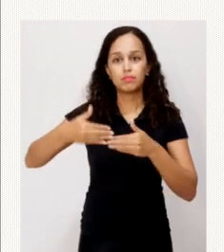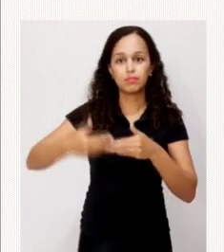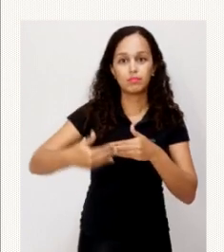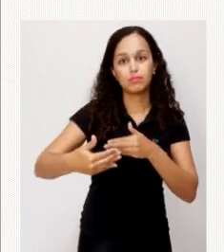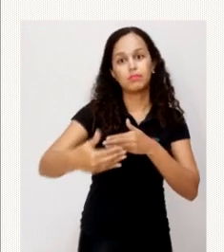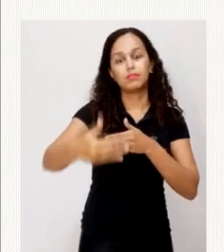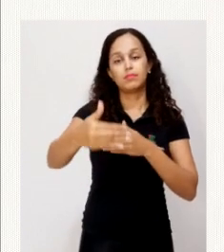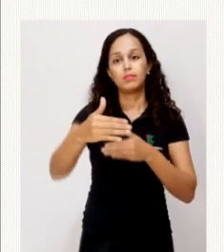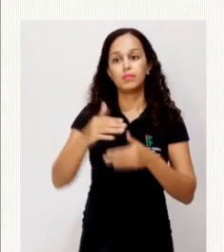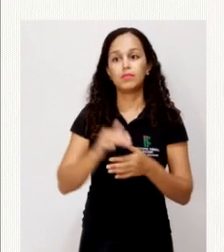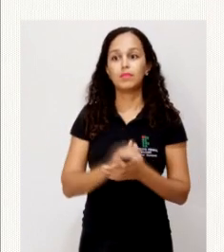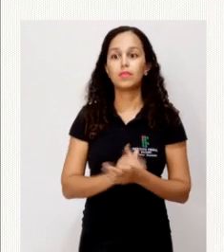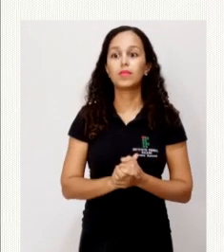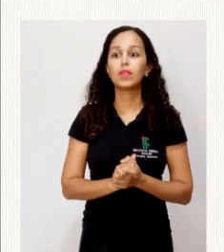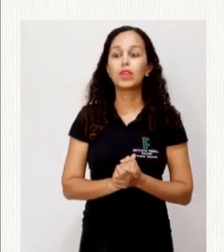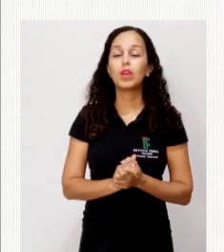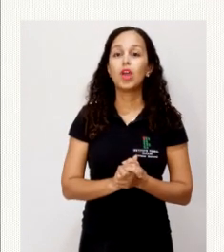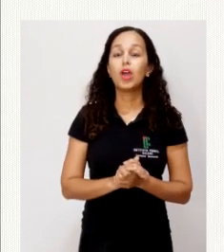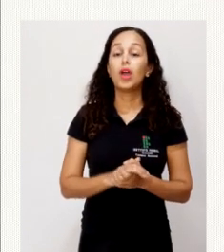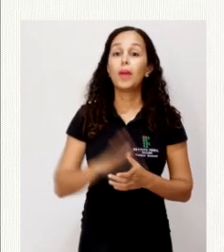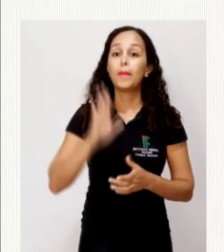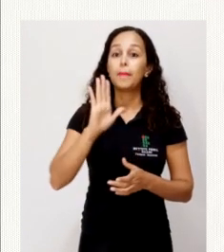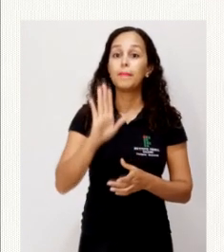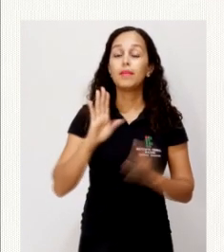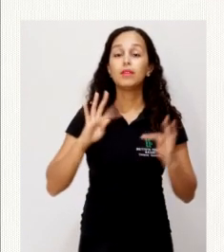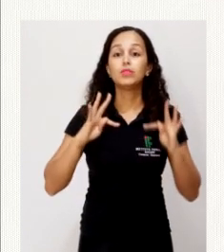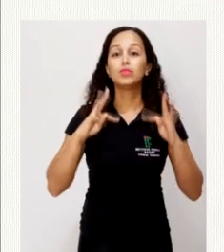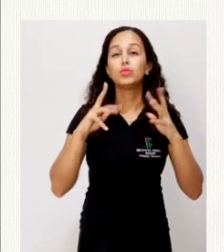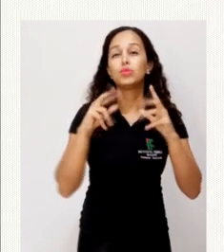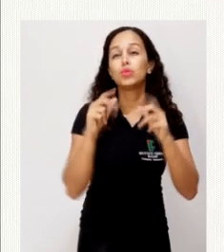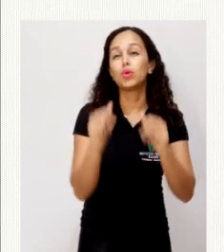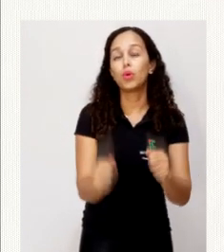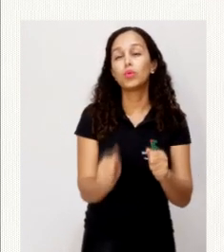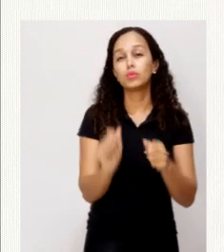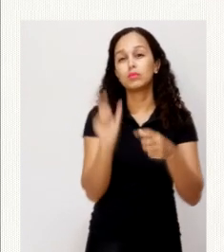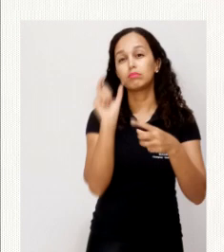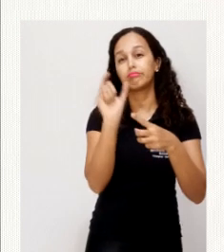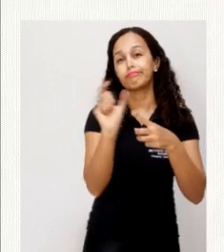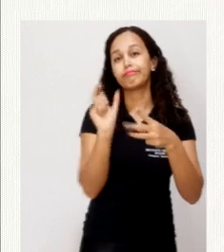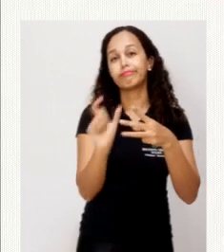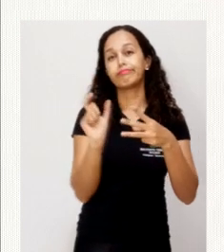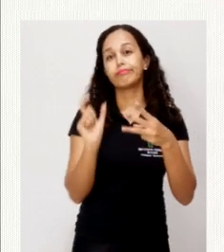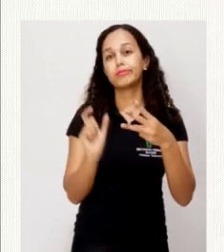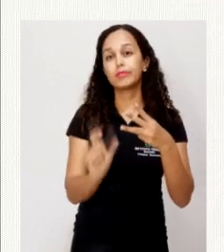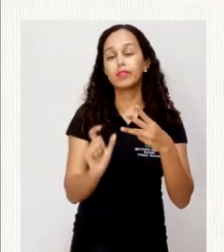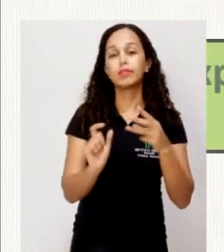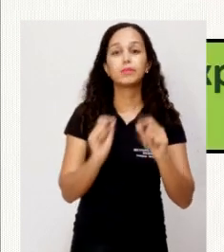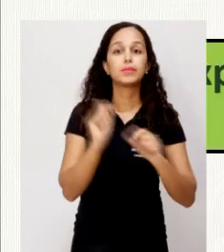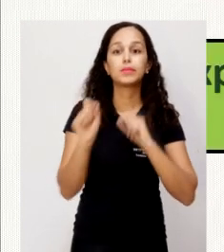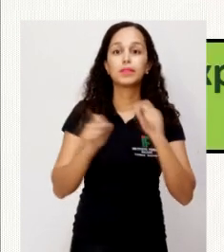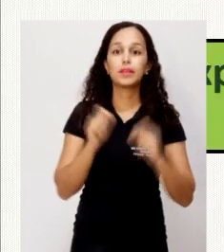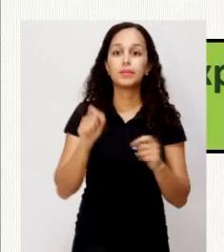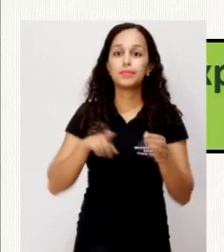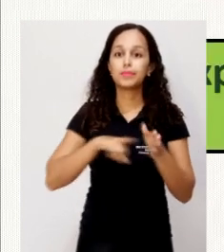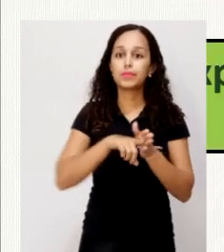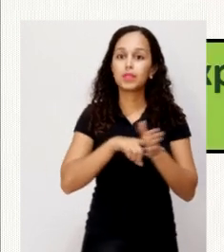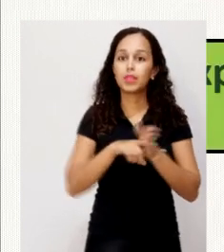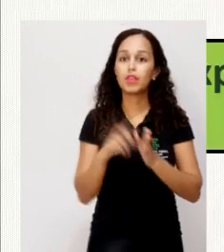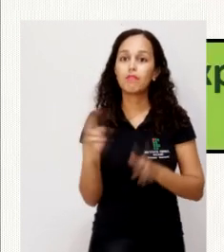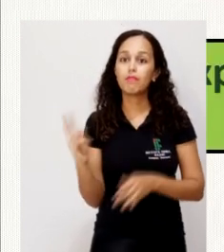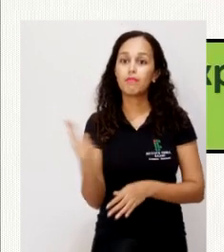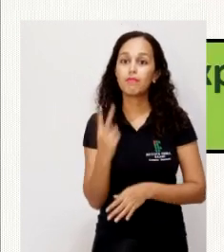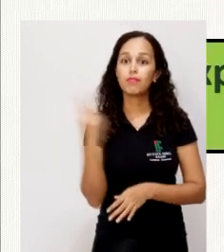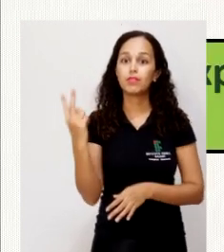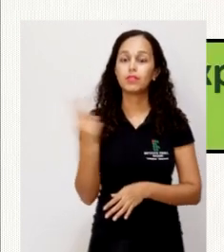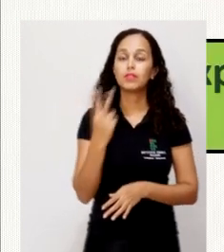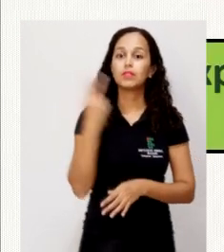né, por pesquisas relacionadas a esse grupo de plantas. Porém, todos esses termos, eles culminam para a